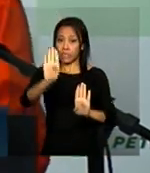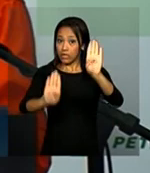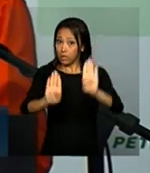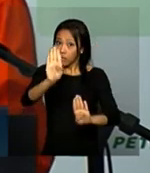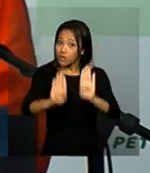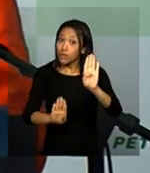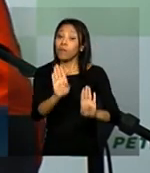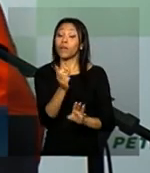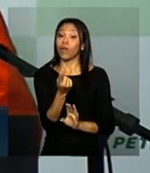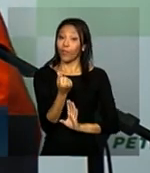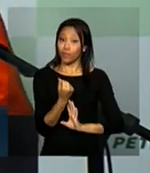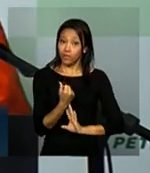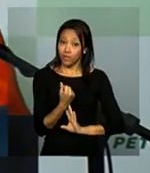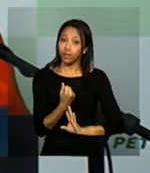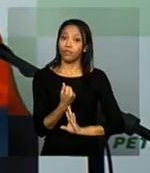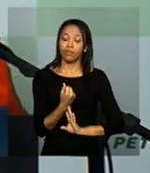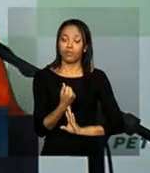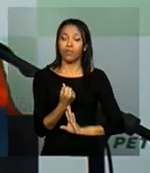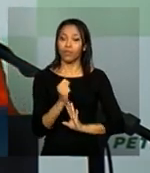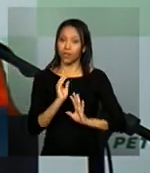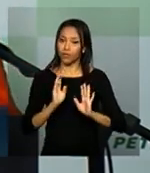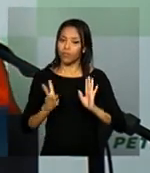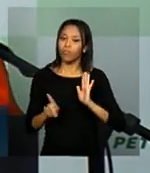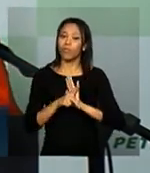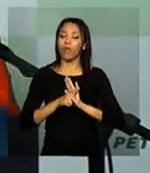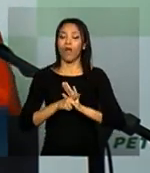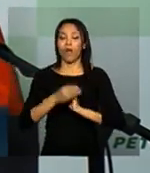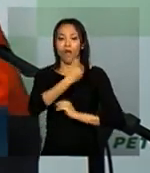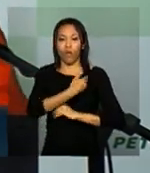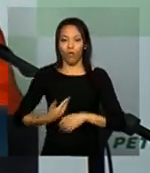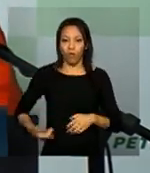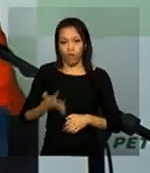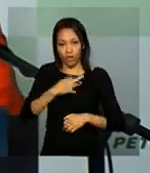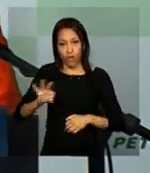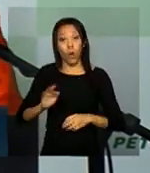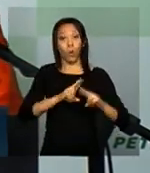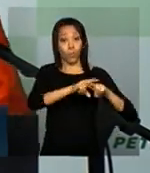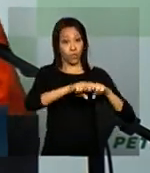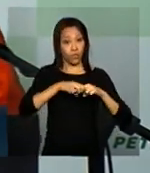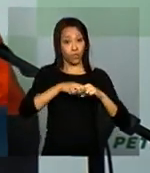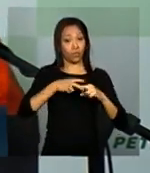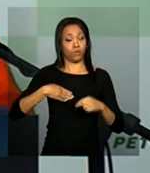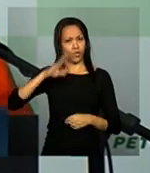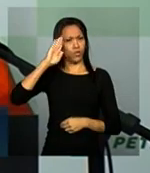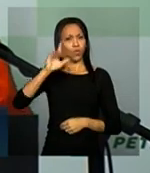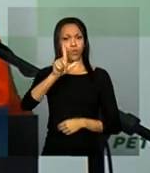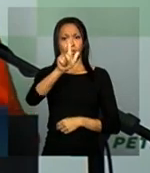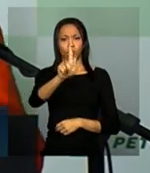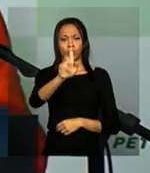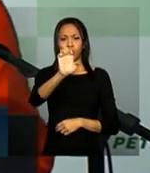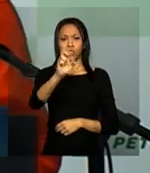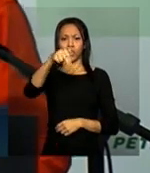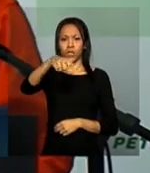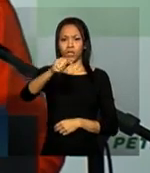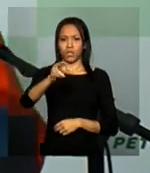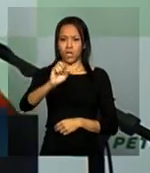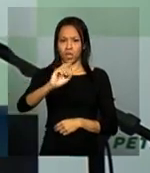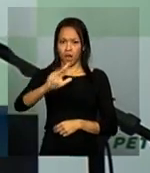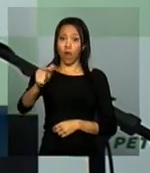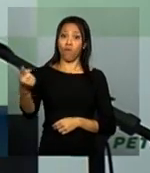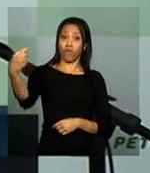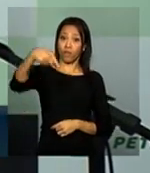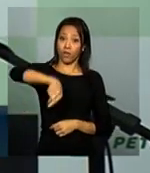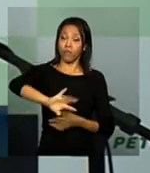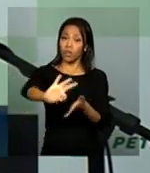com dinheiro exclusivo do governo federal, por isso que o general Frasch veio e assinou aquele